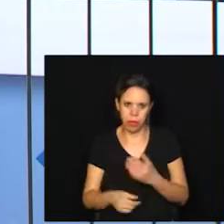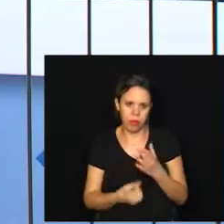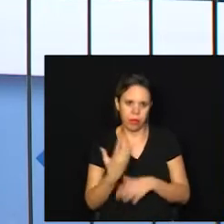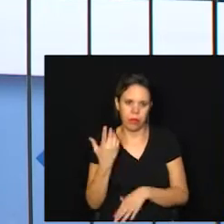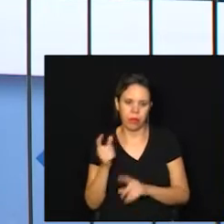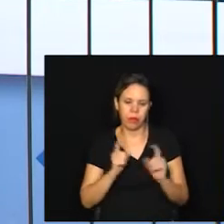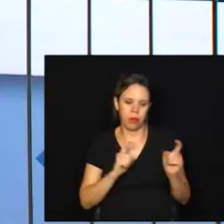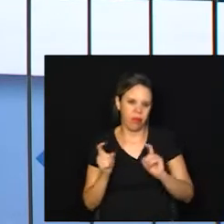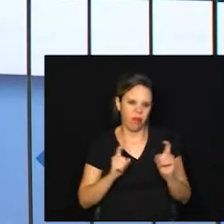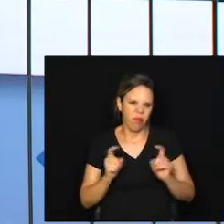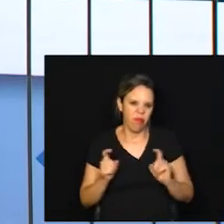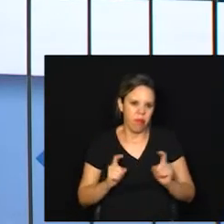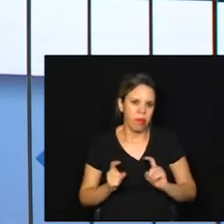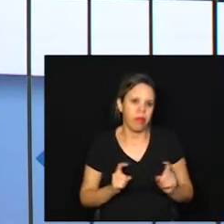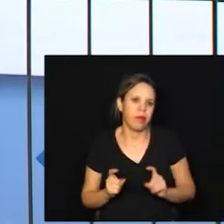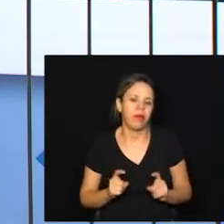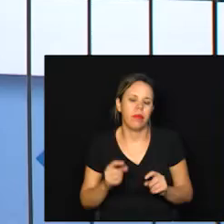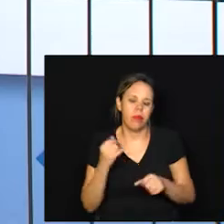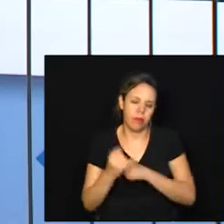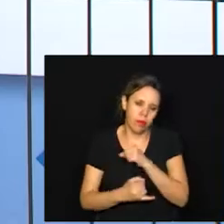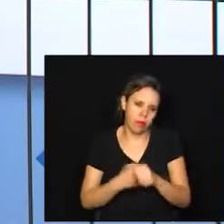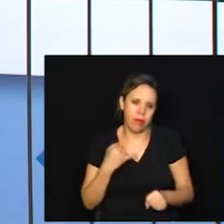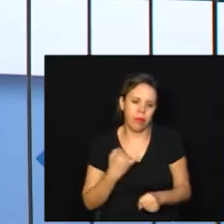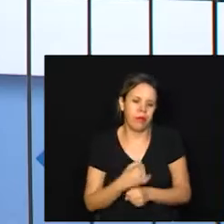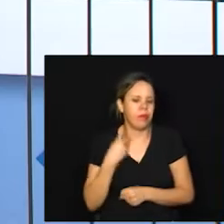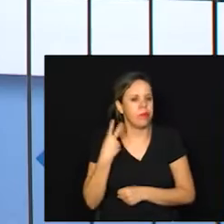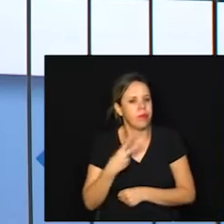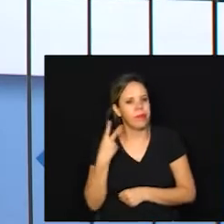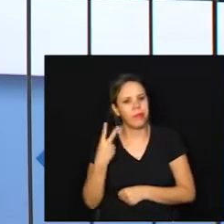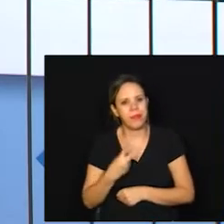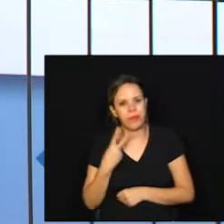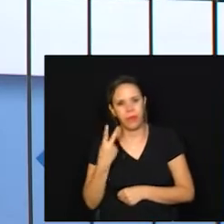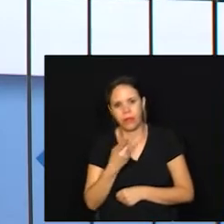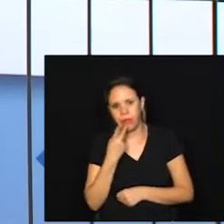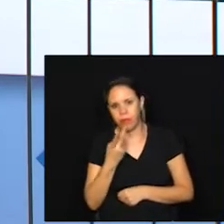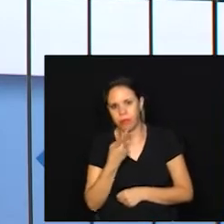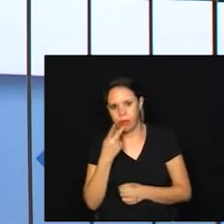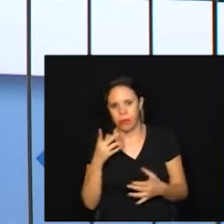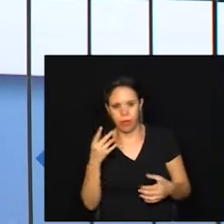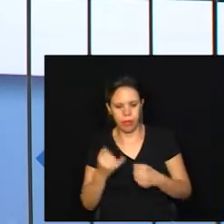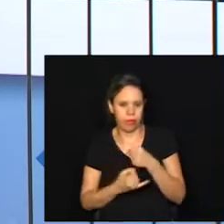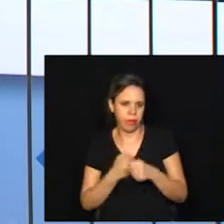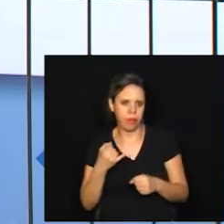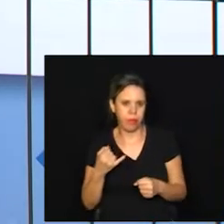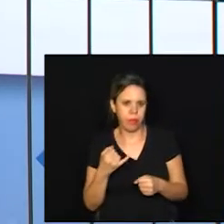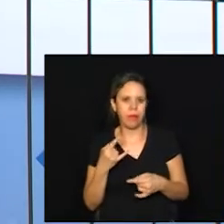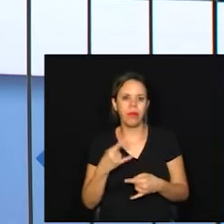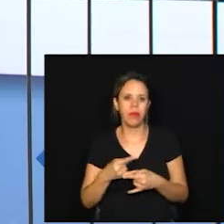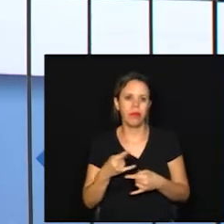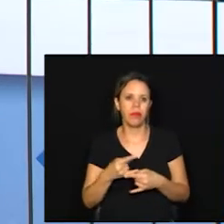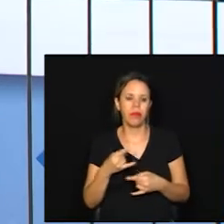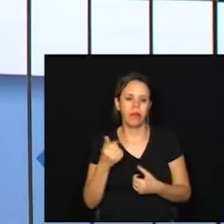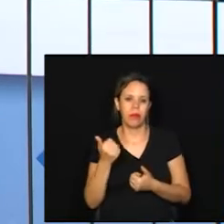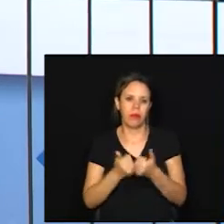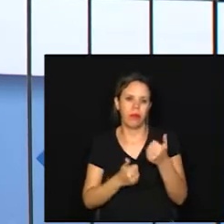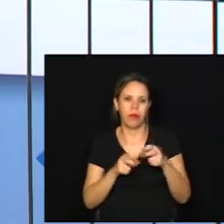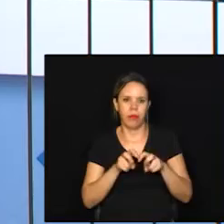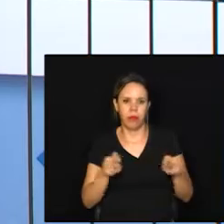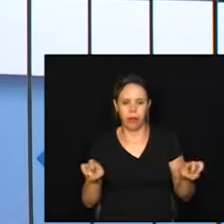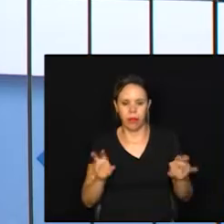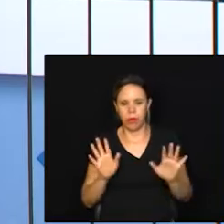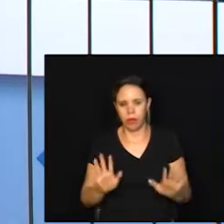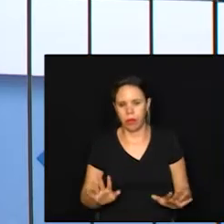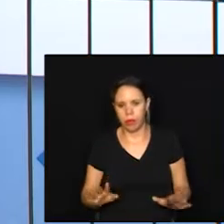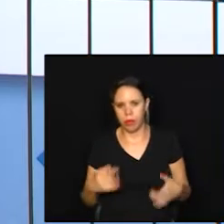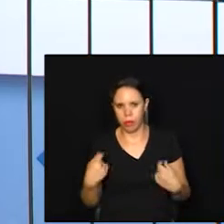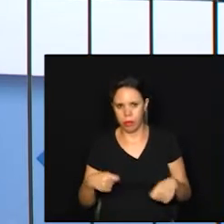aquela reunião de forma virtual em que os vereadores falam conectados direto com a mesa diretora. E agora, então,